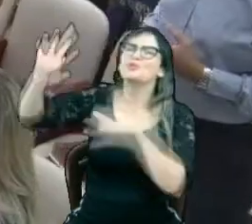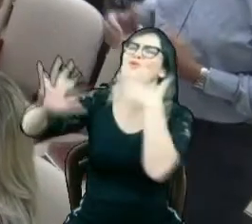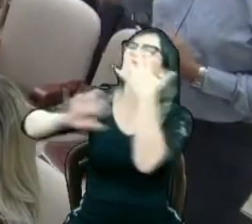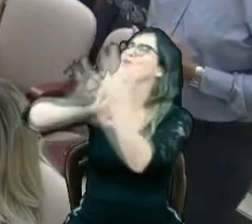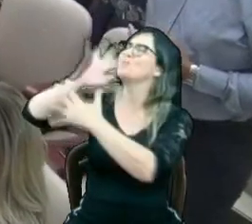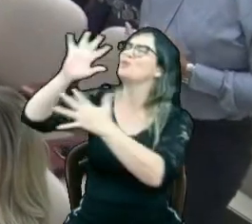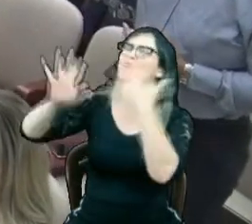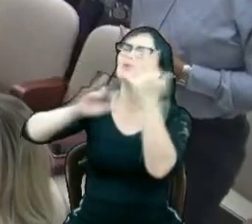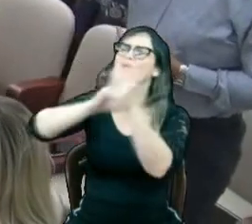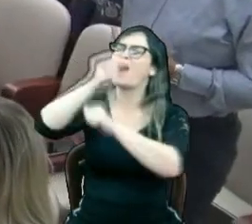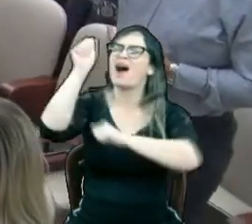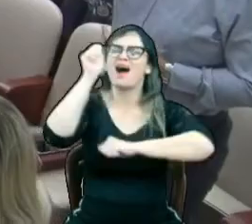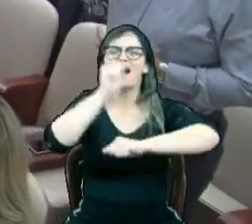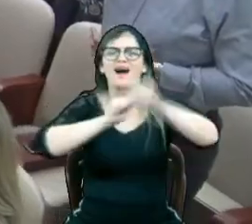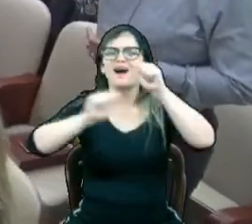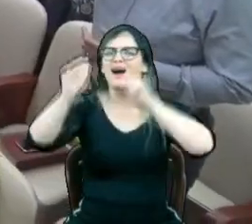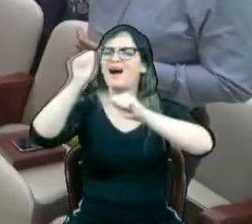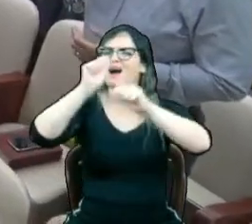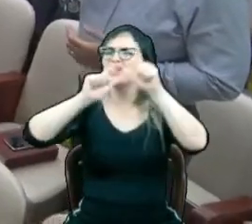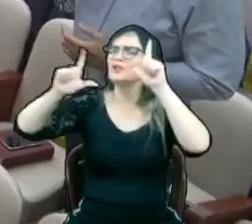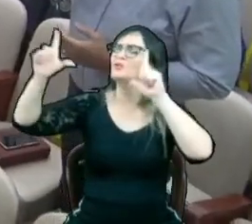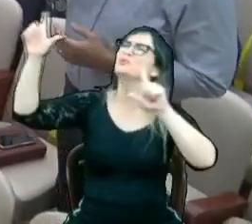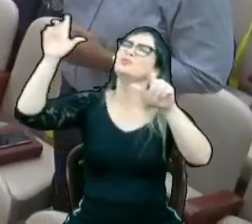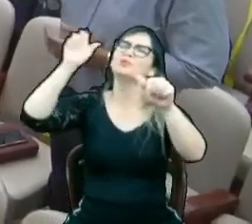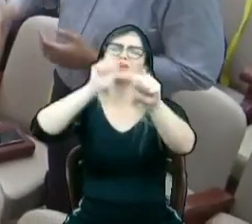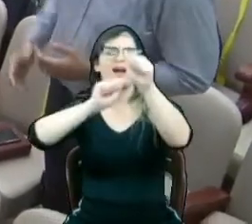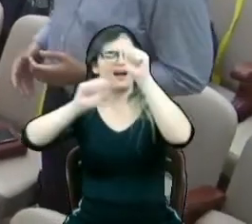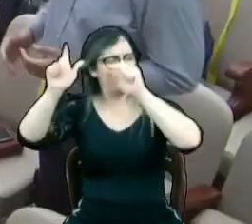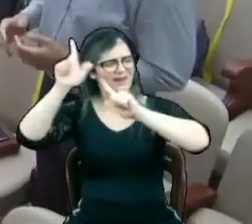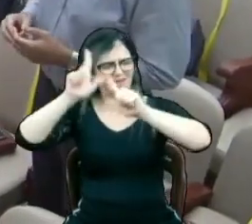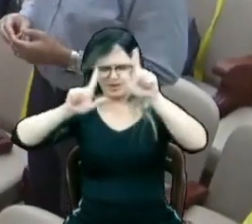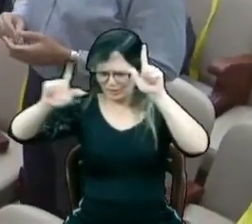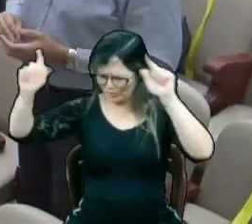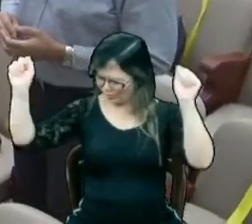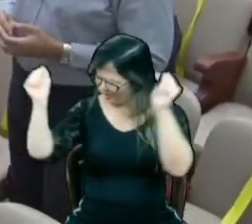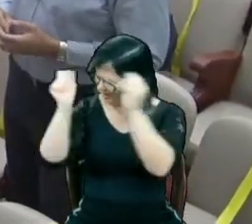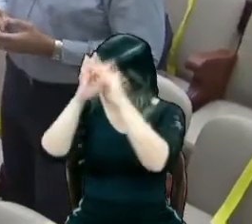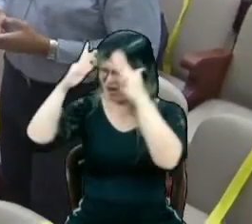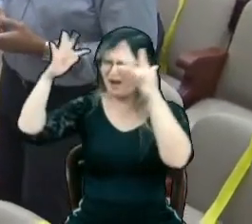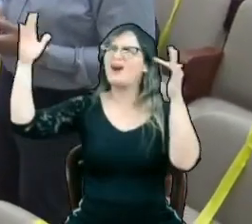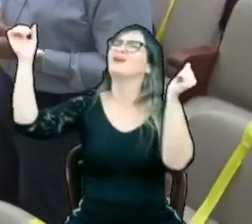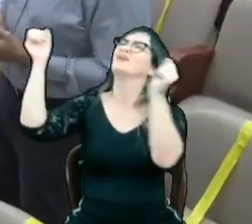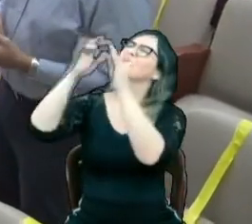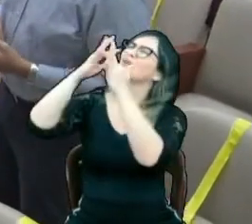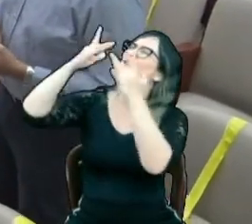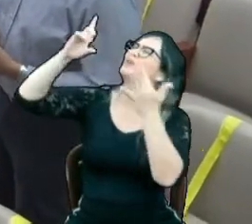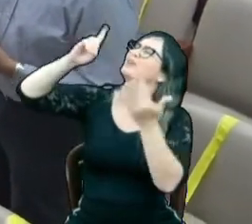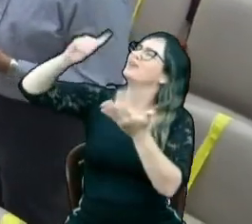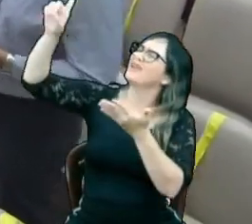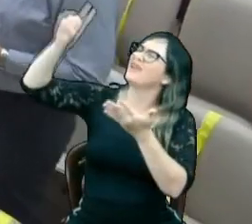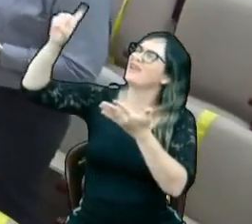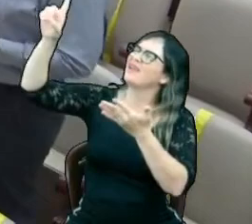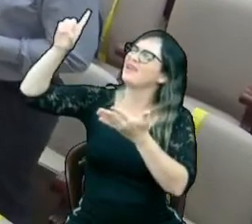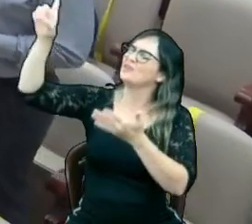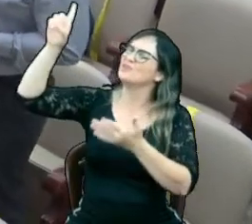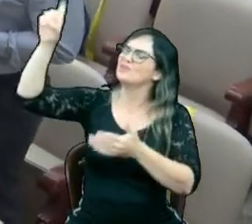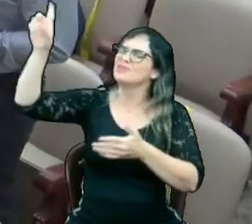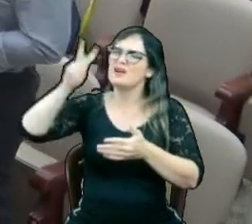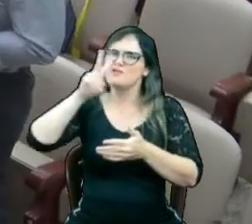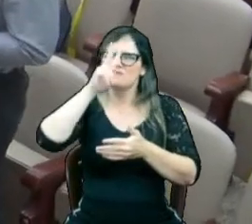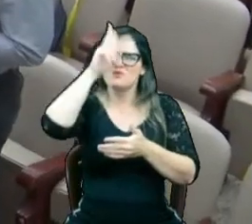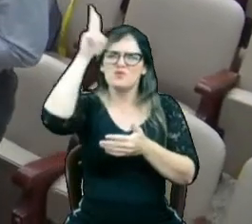ou Aleluia e alegria do Senhor é a nossa força alegria do Senhor é a nossa força glória a Deus